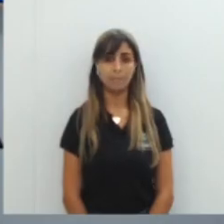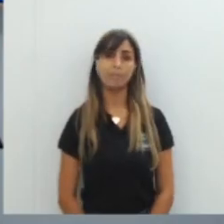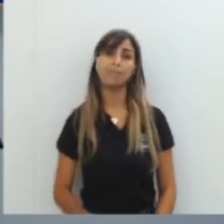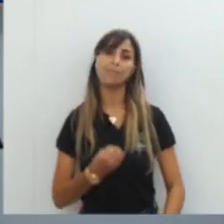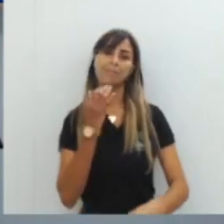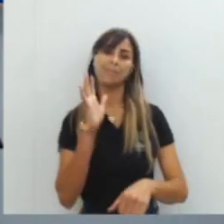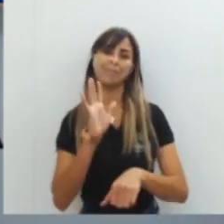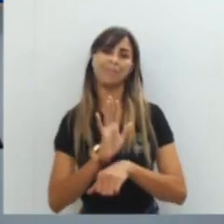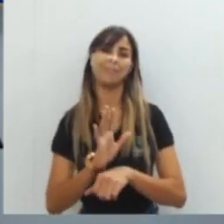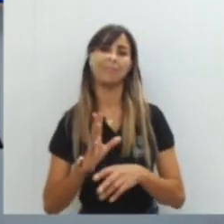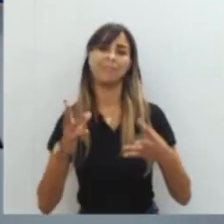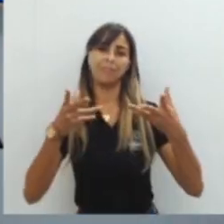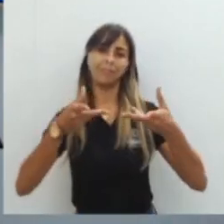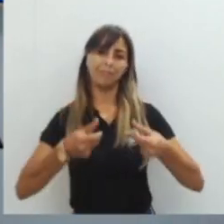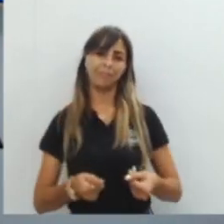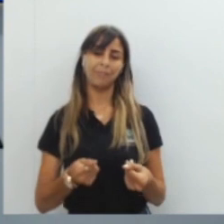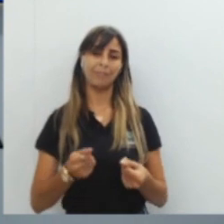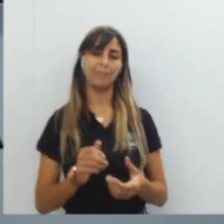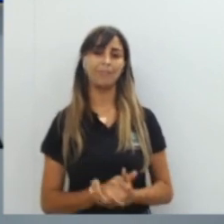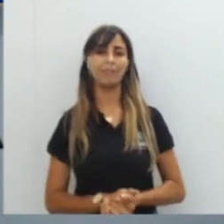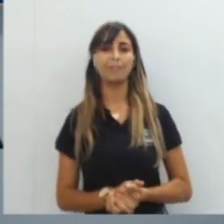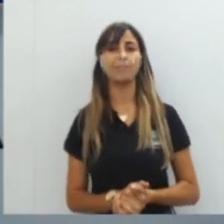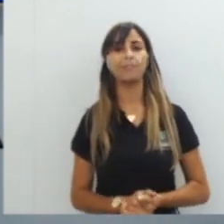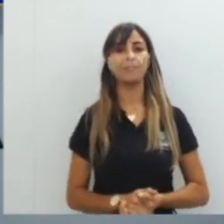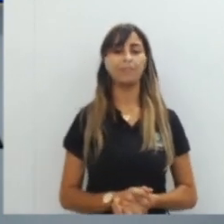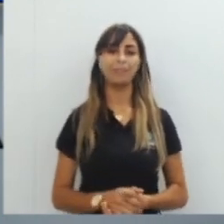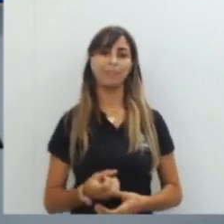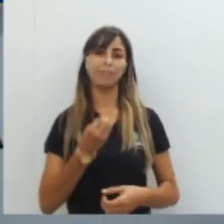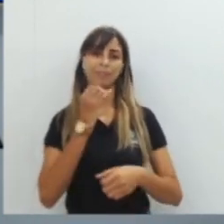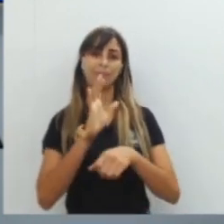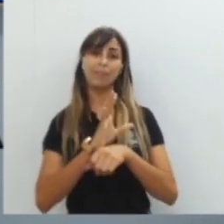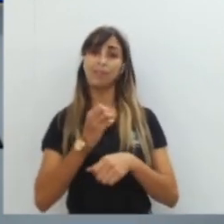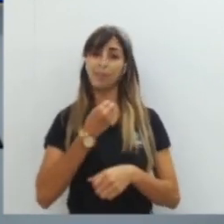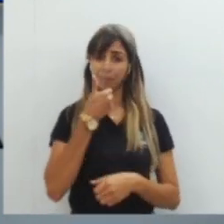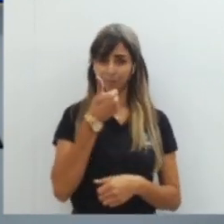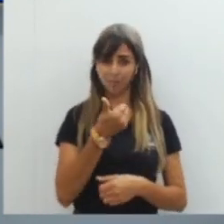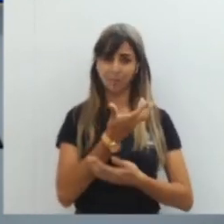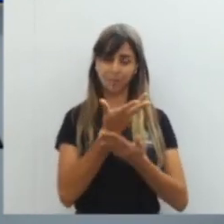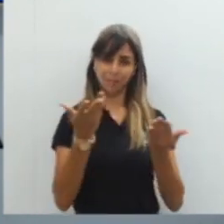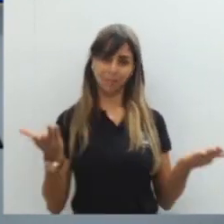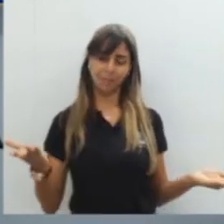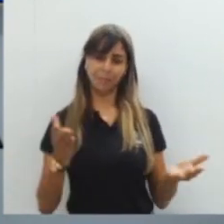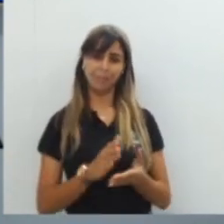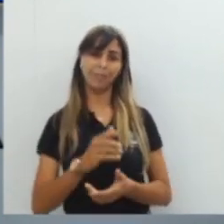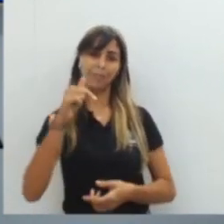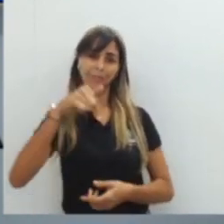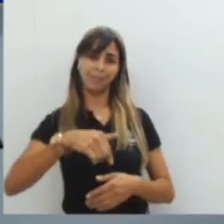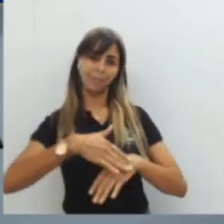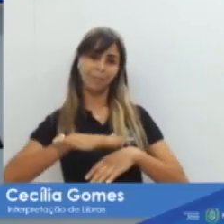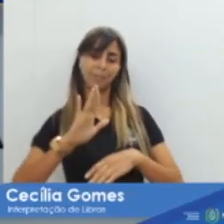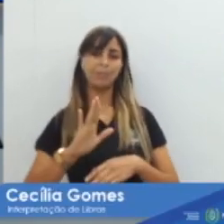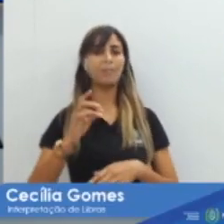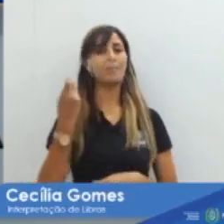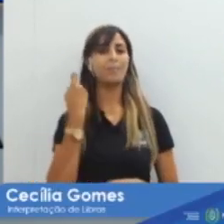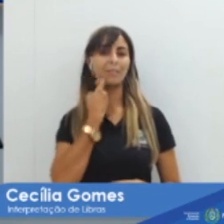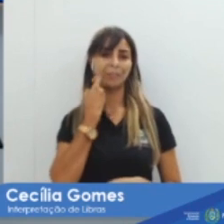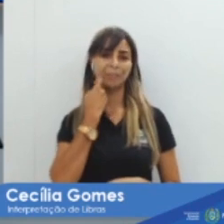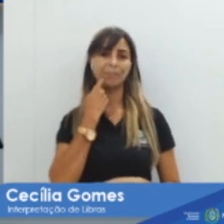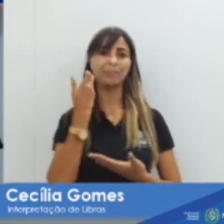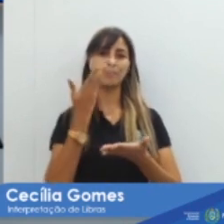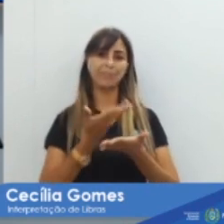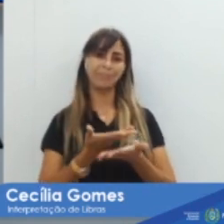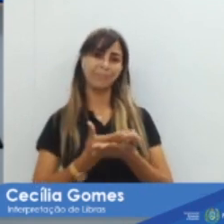Boa tarde a todos, a todas e a todas. Tudo bem com vocês? Estamos aqui mais uma sexta-feira para mais uma